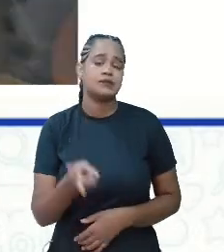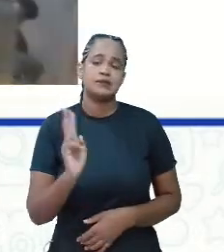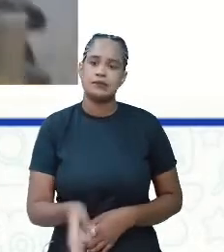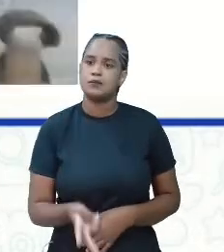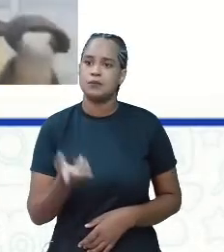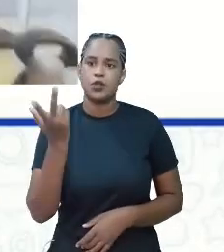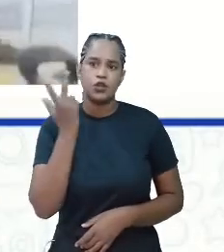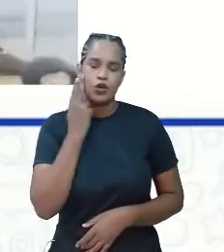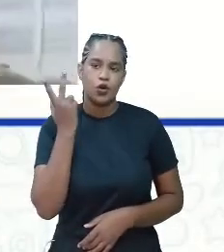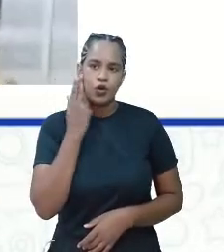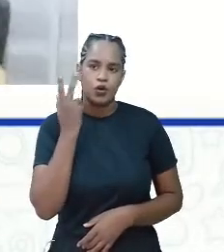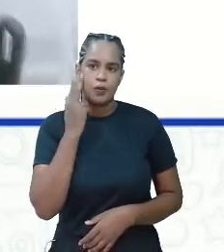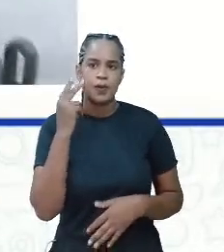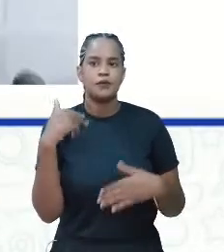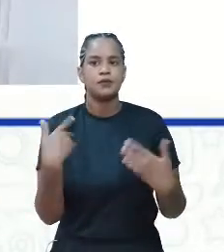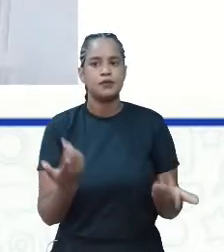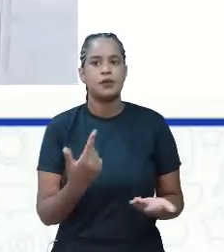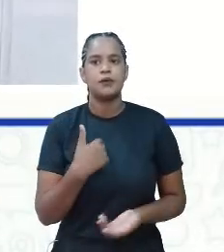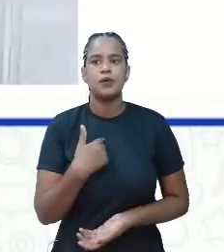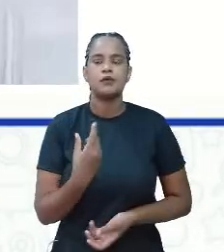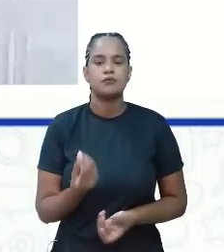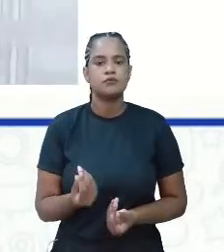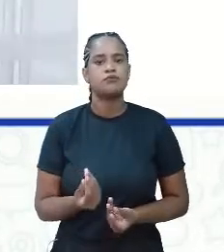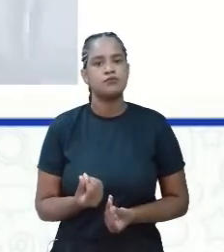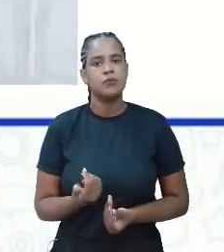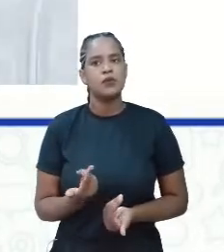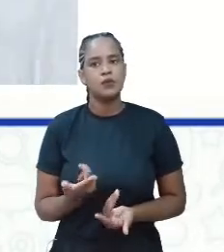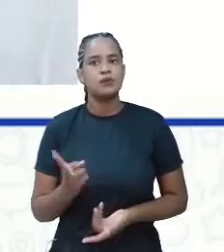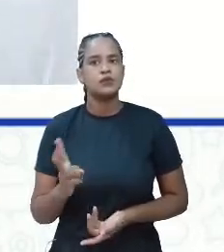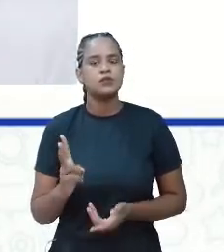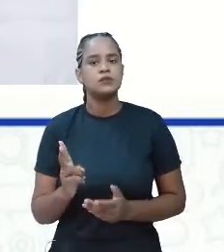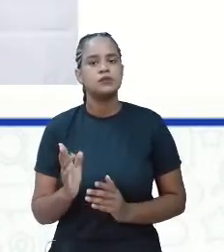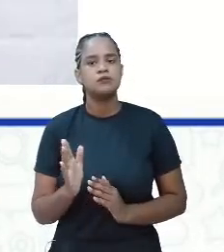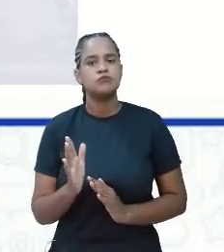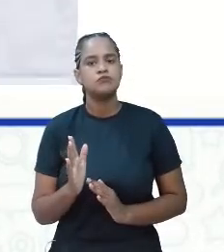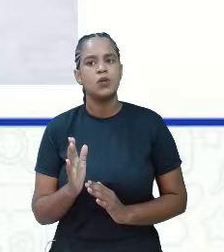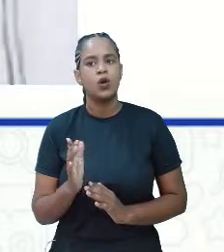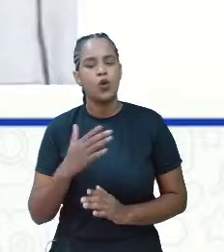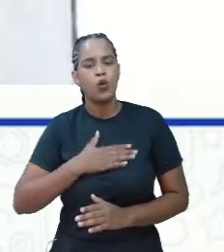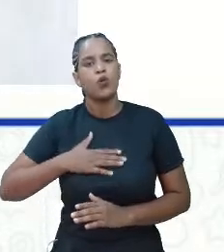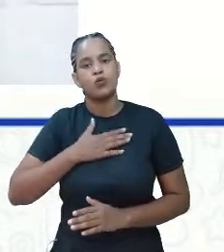eu me enveredei por esse instrumento.